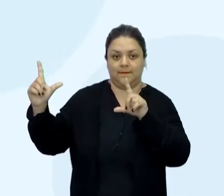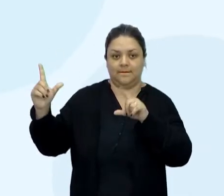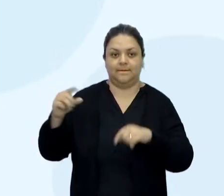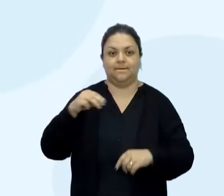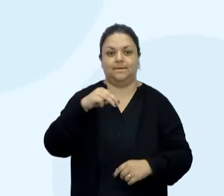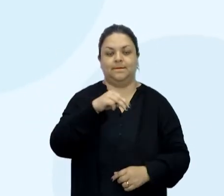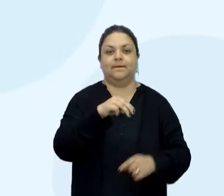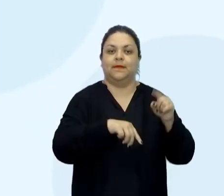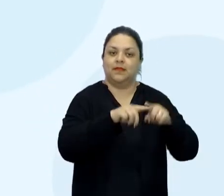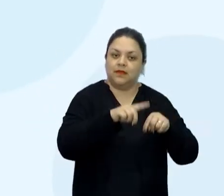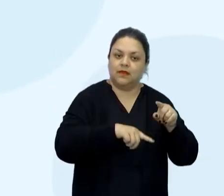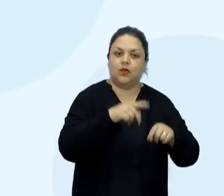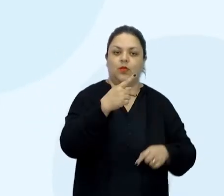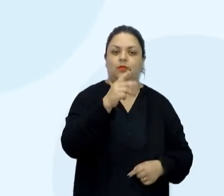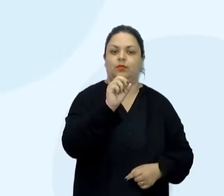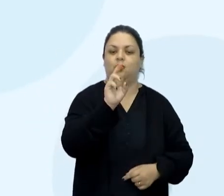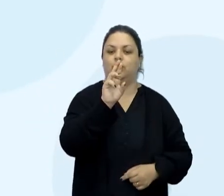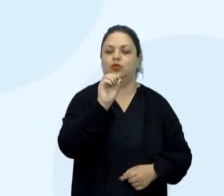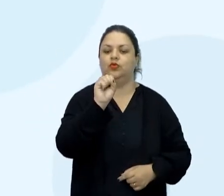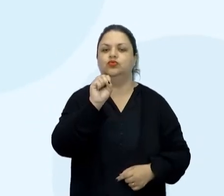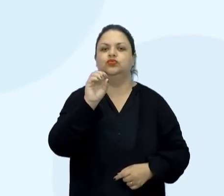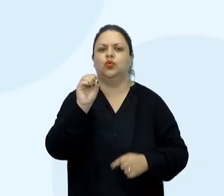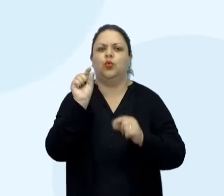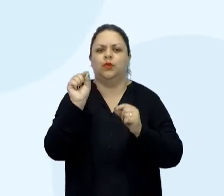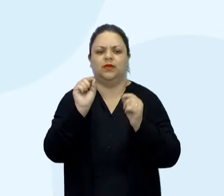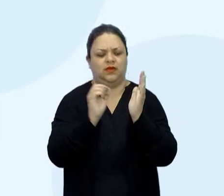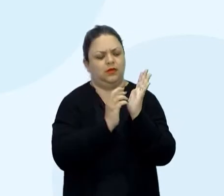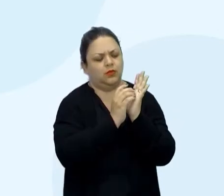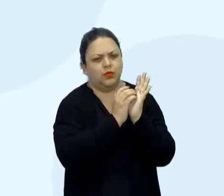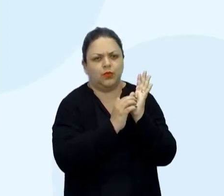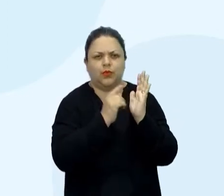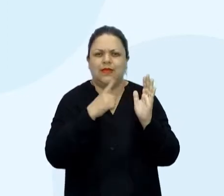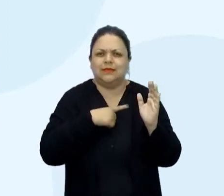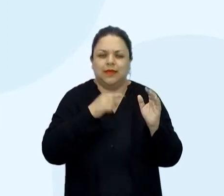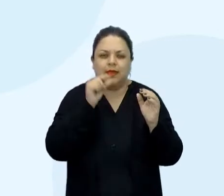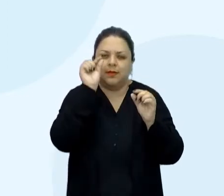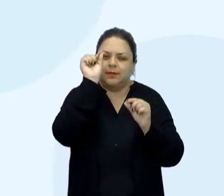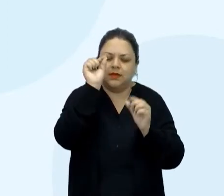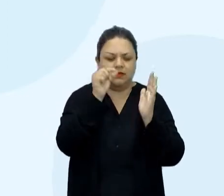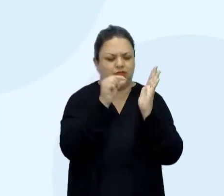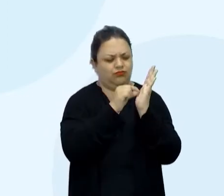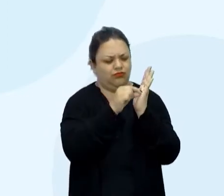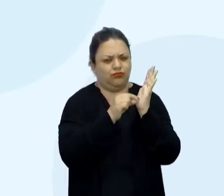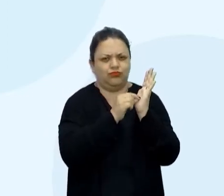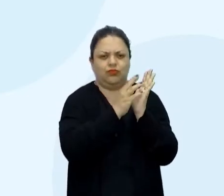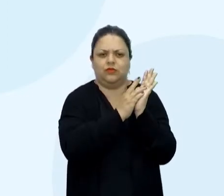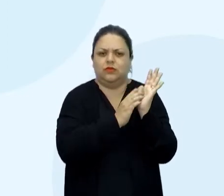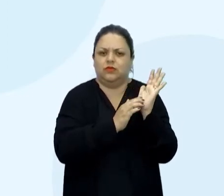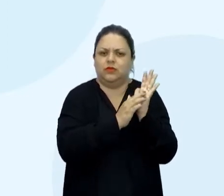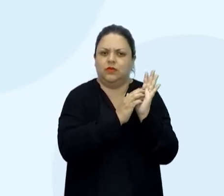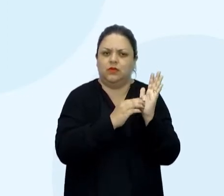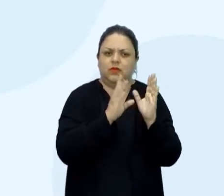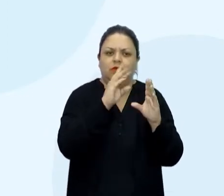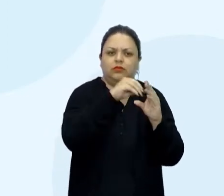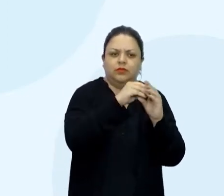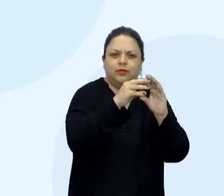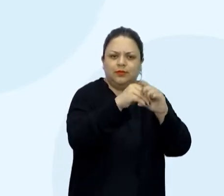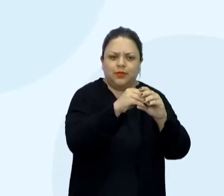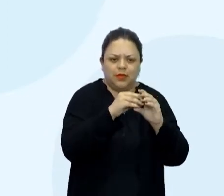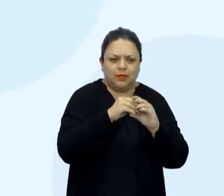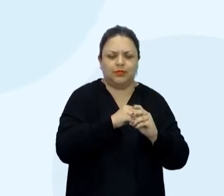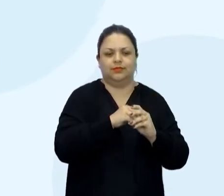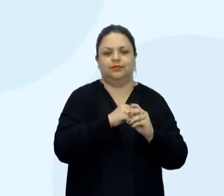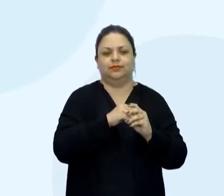contém poros, vazios e ocos, né? Então, a porosidade é a presença